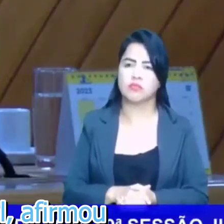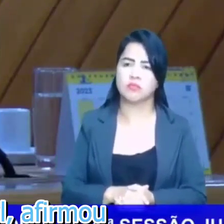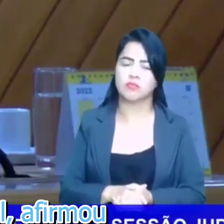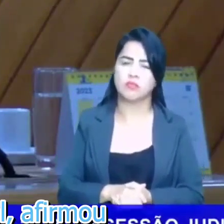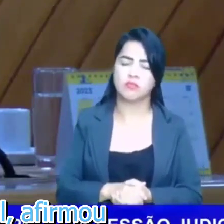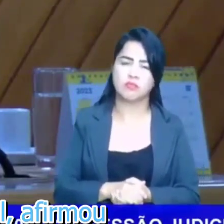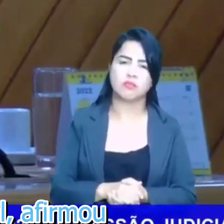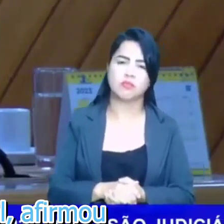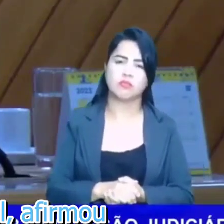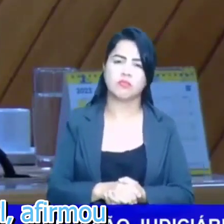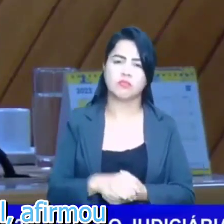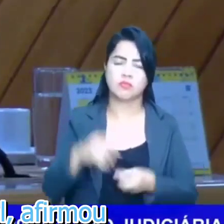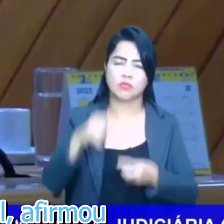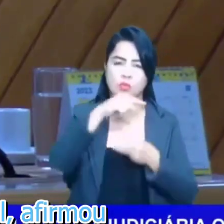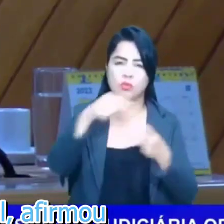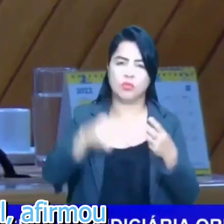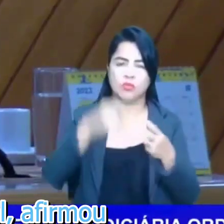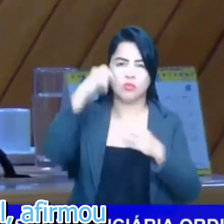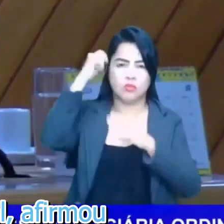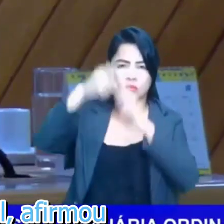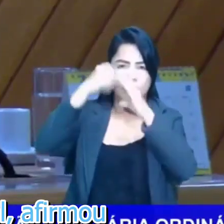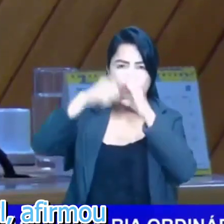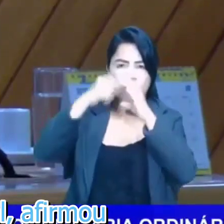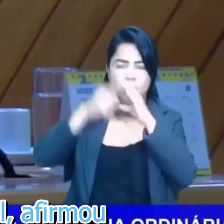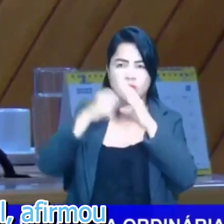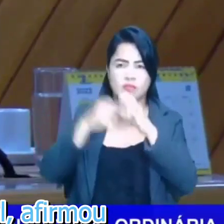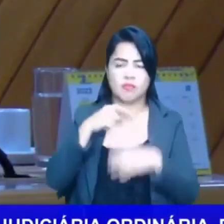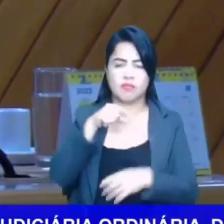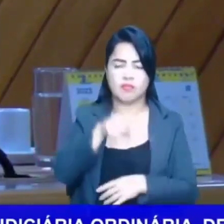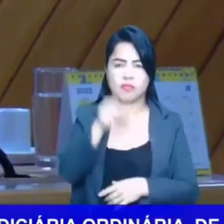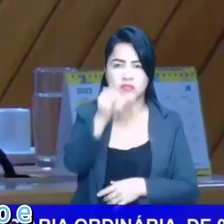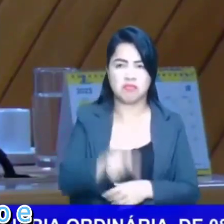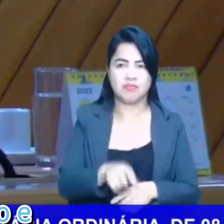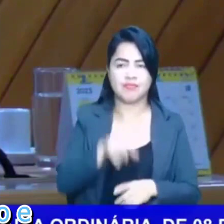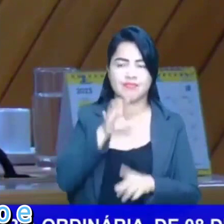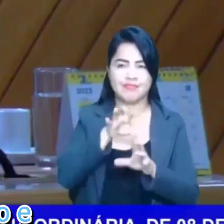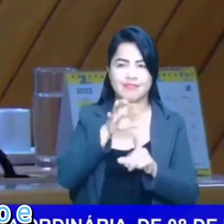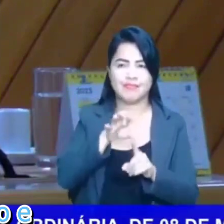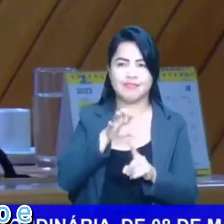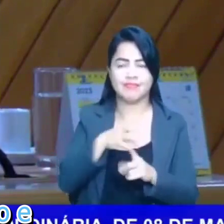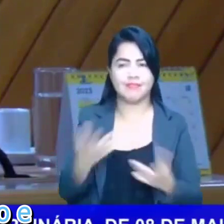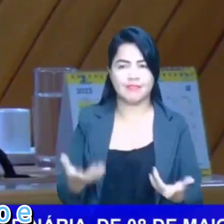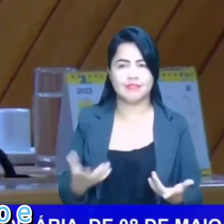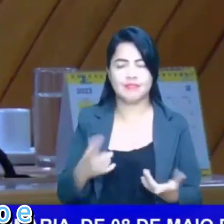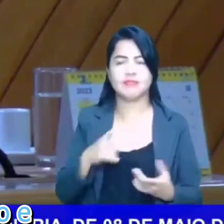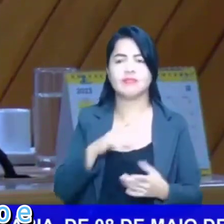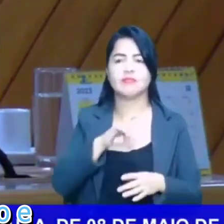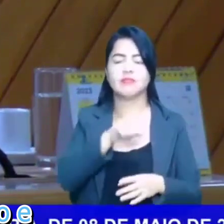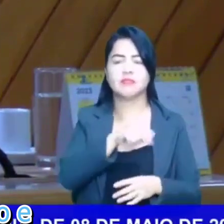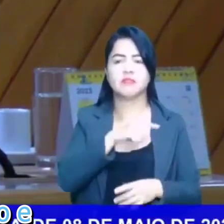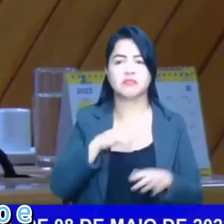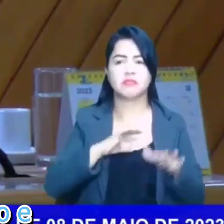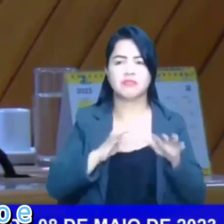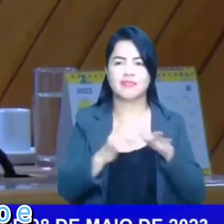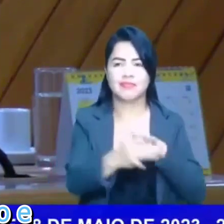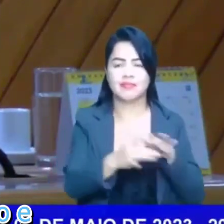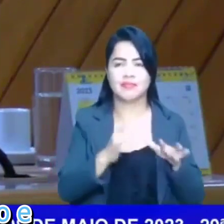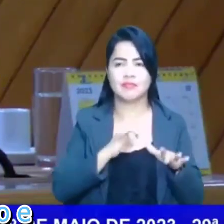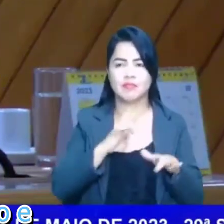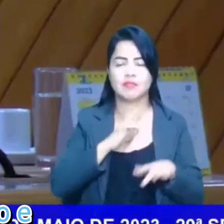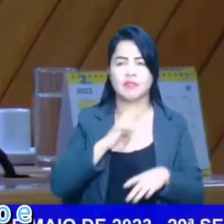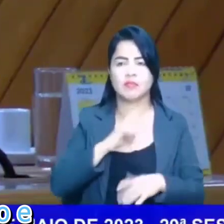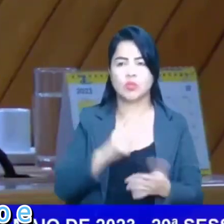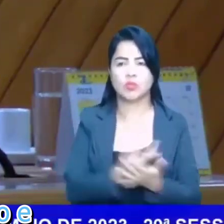Sobre os três vídeos publicados pelo influenciador digital, afirmou que a veiculação deles aconteceu nos